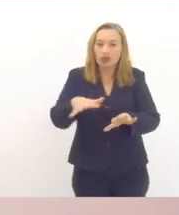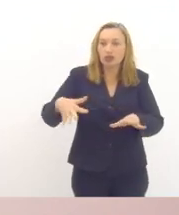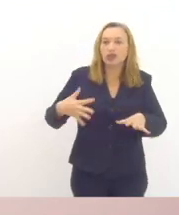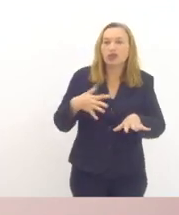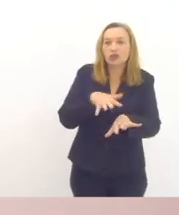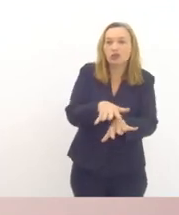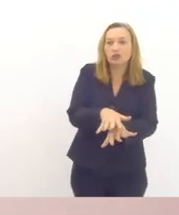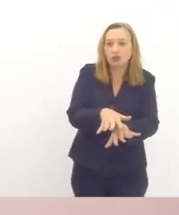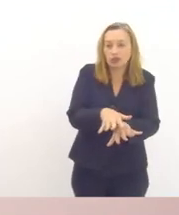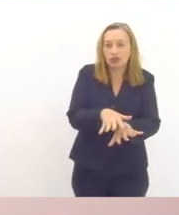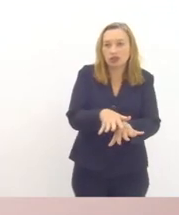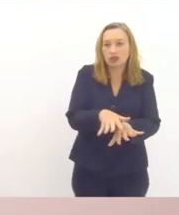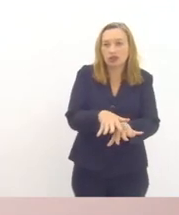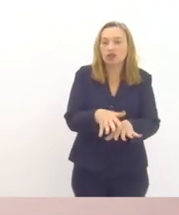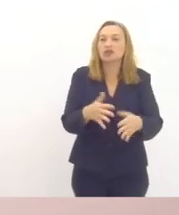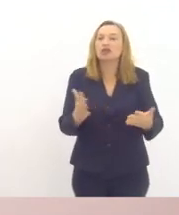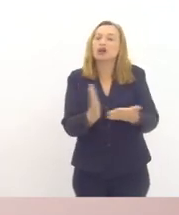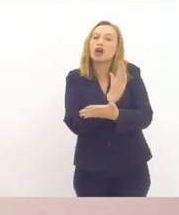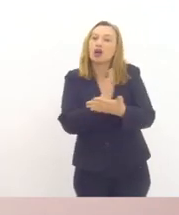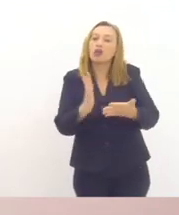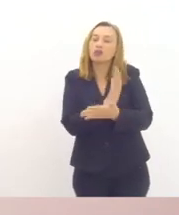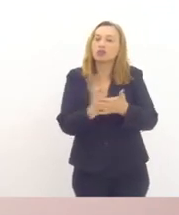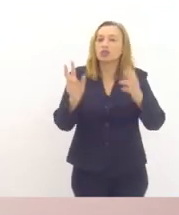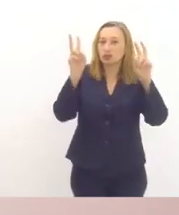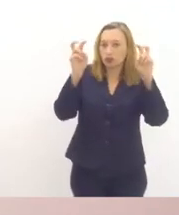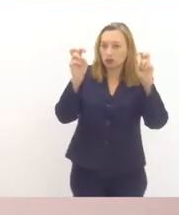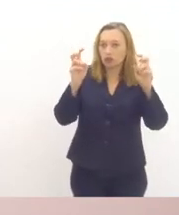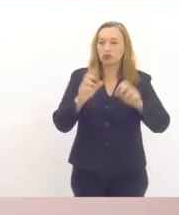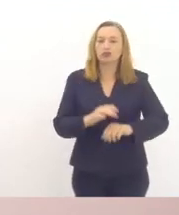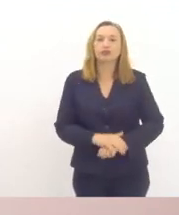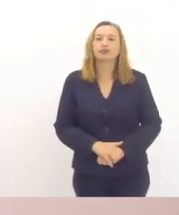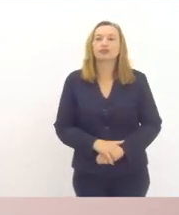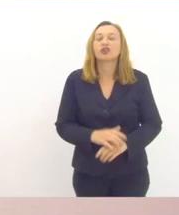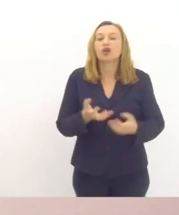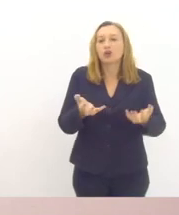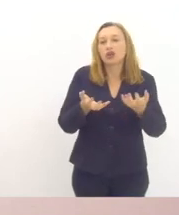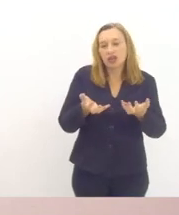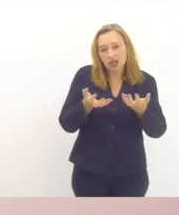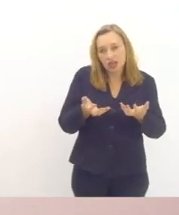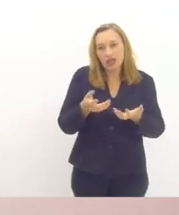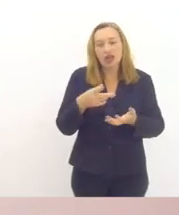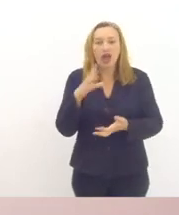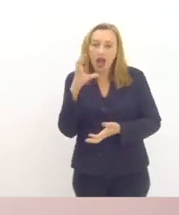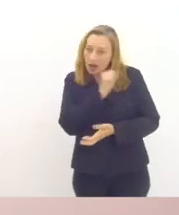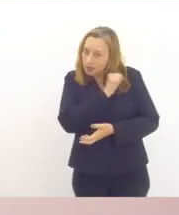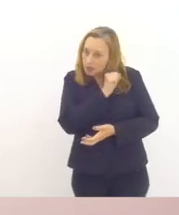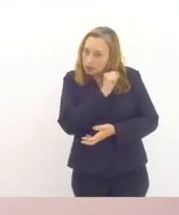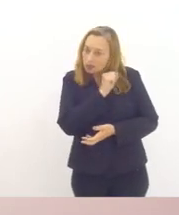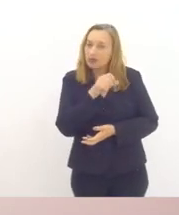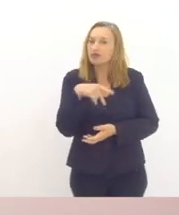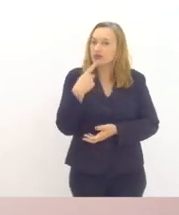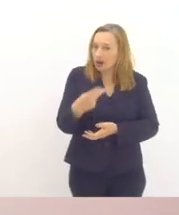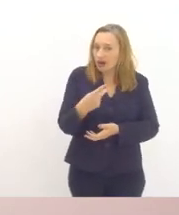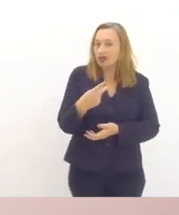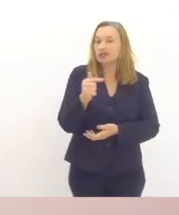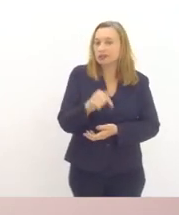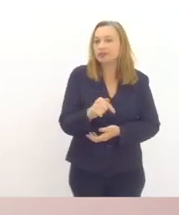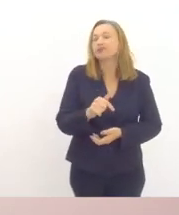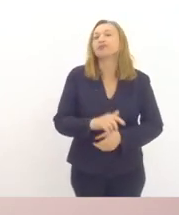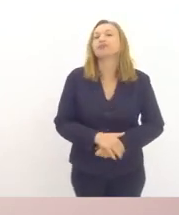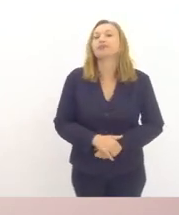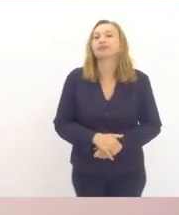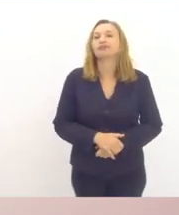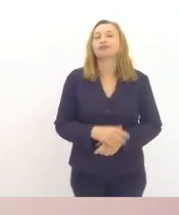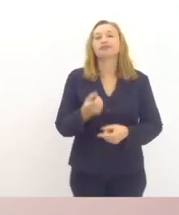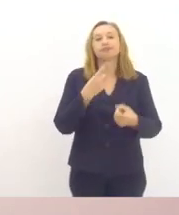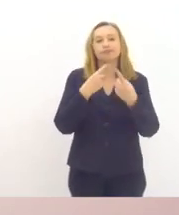inclusiva que traz alguns elementos sobre isso. Né? Mas o que eu queria muito rapidamente falar aqui para